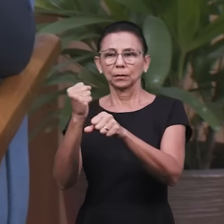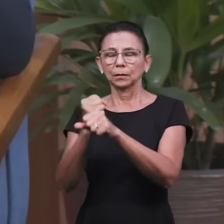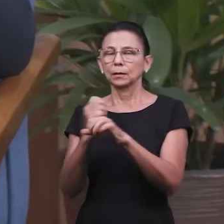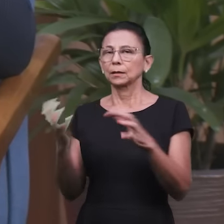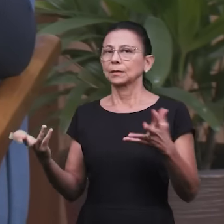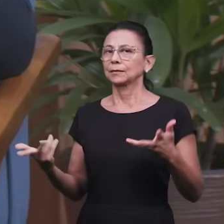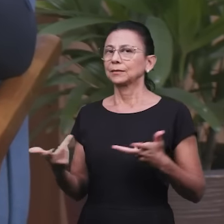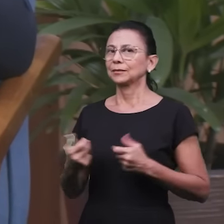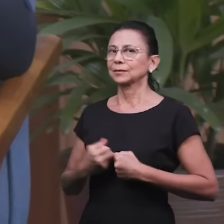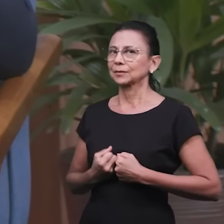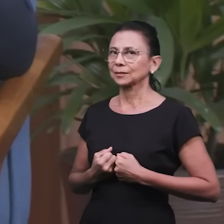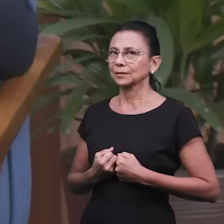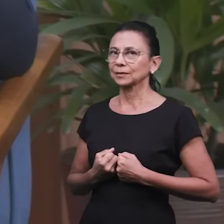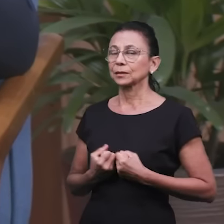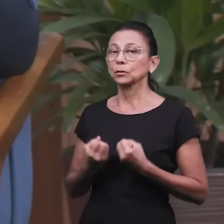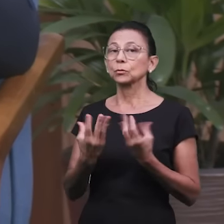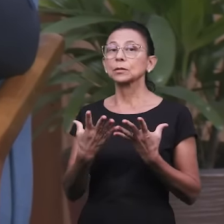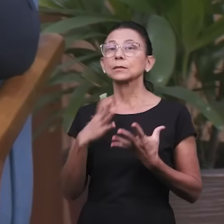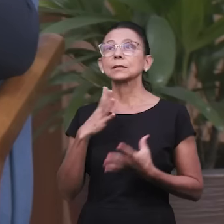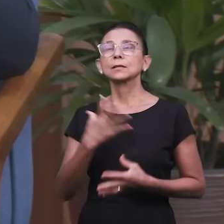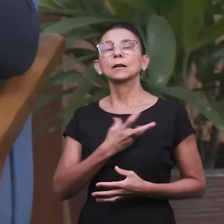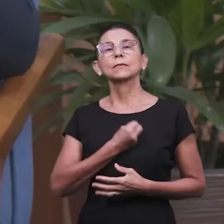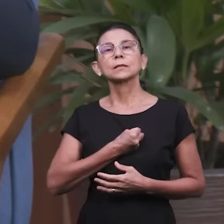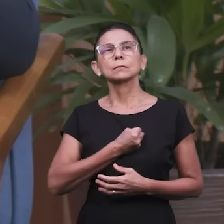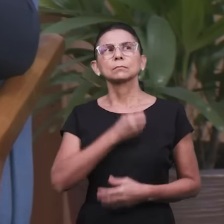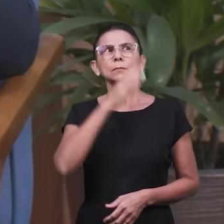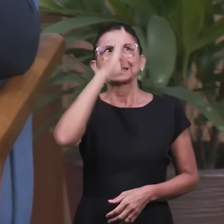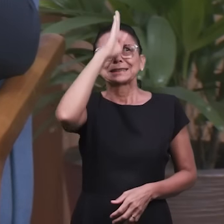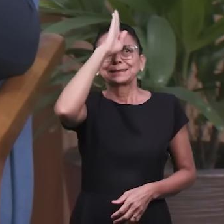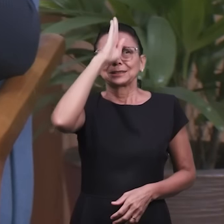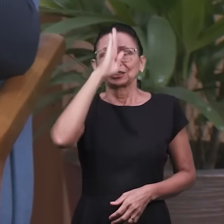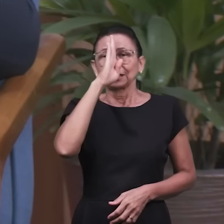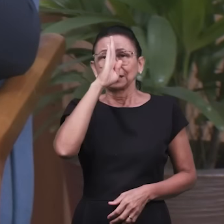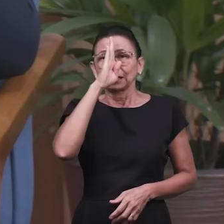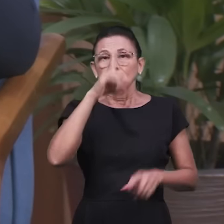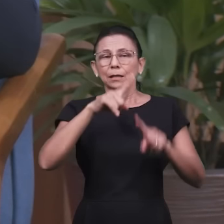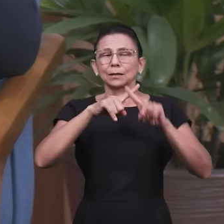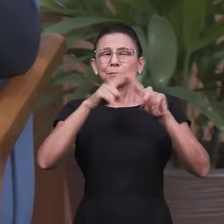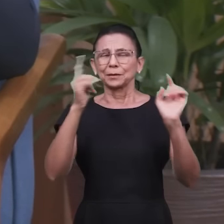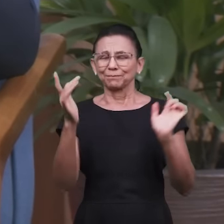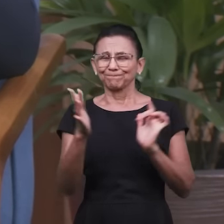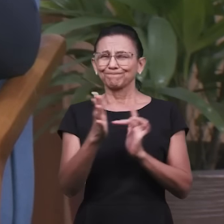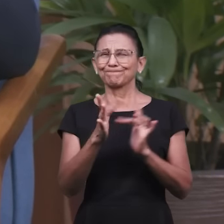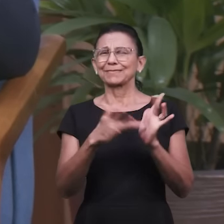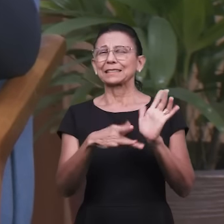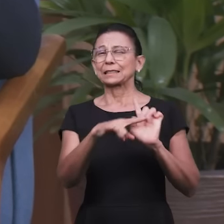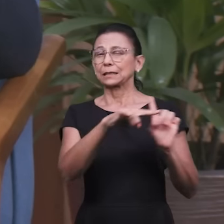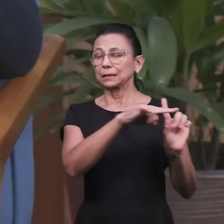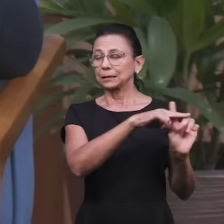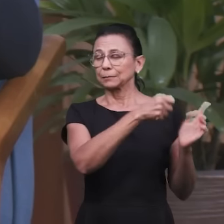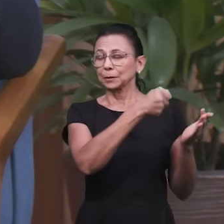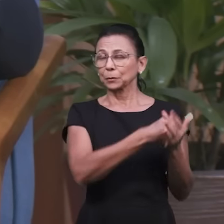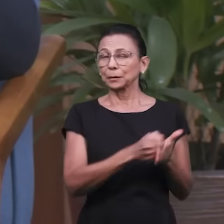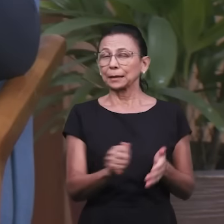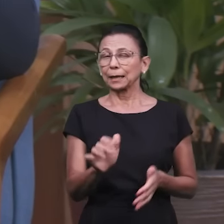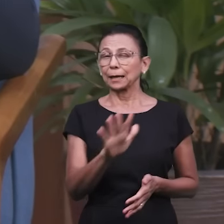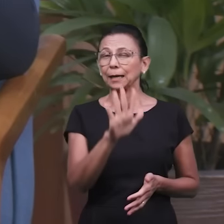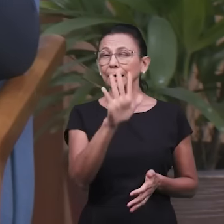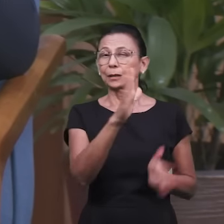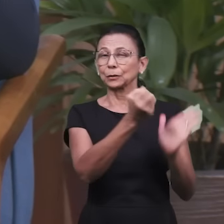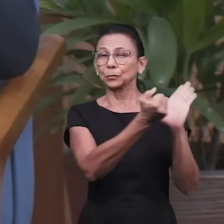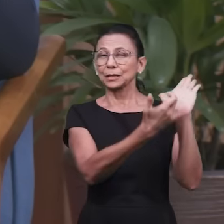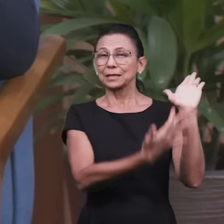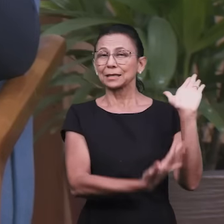maravilhosa. Nos deu a salvação, que para nós foi de graça, mas que custou a vida do Senhor Jesus na cruz